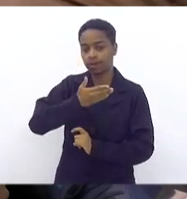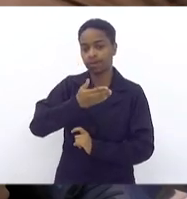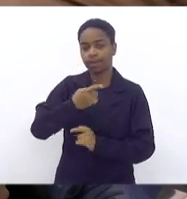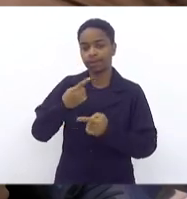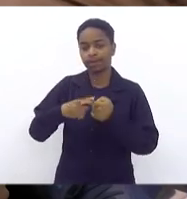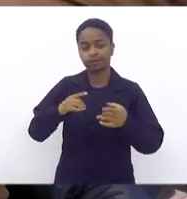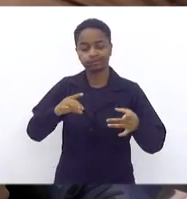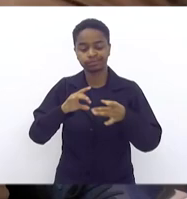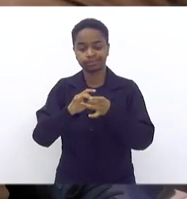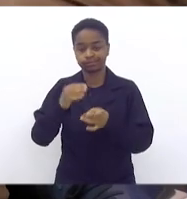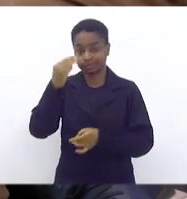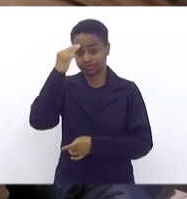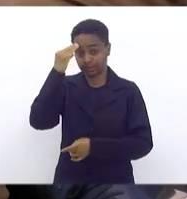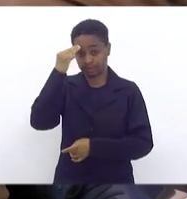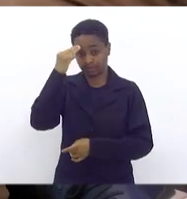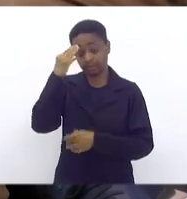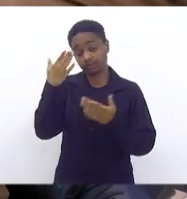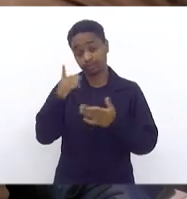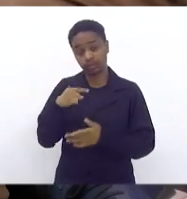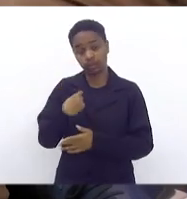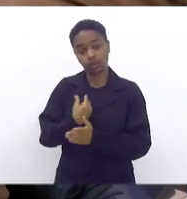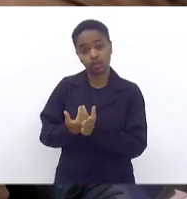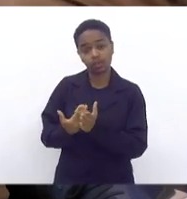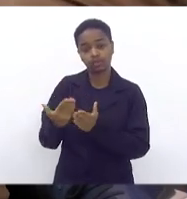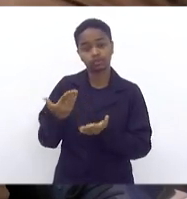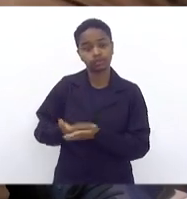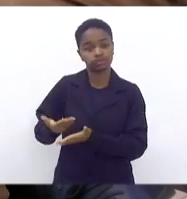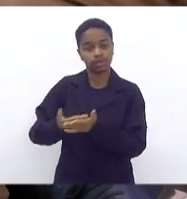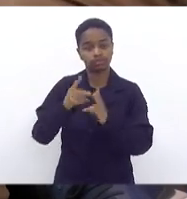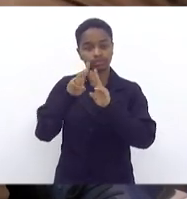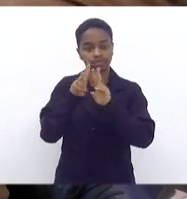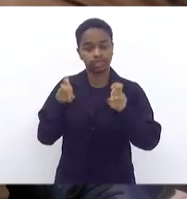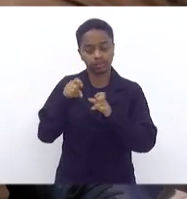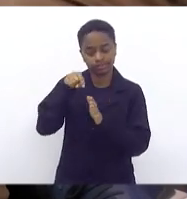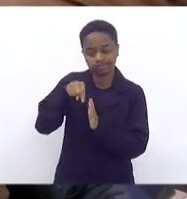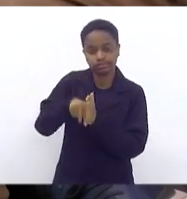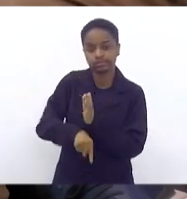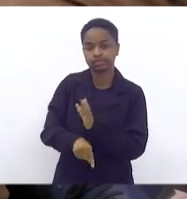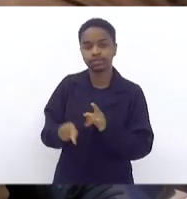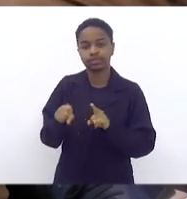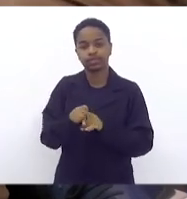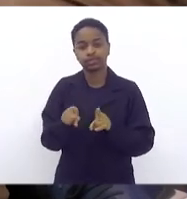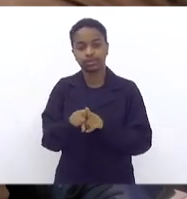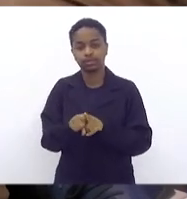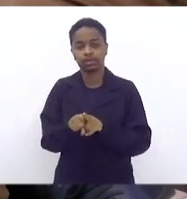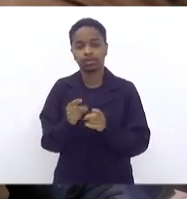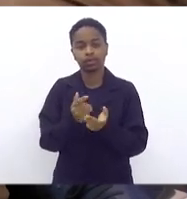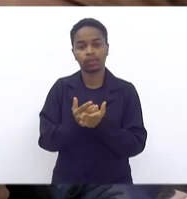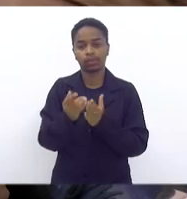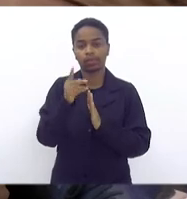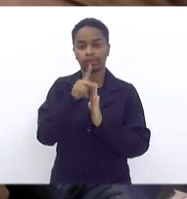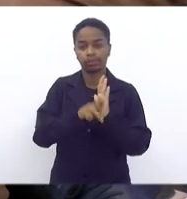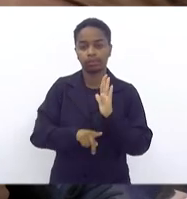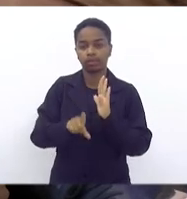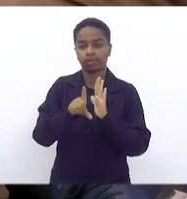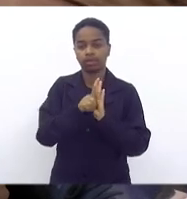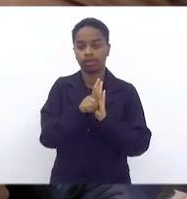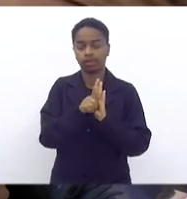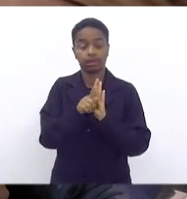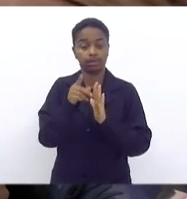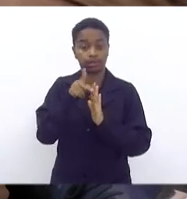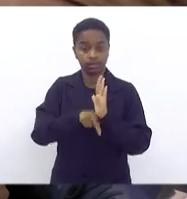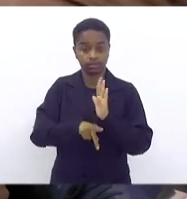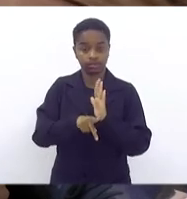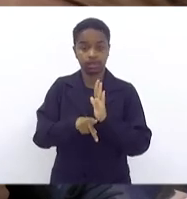da memória humana é que o iddd começou a estudar o tema muito a fundo lançou e iniciou um projeto bastante ambicioso chamado